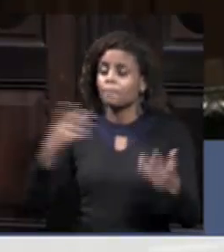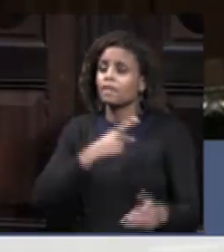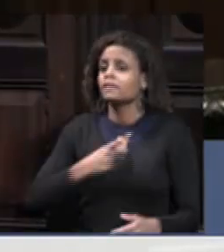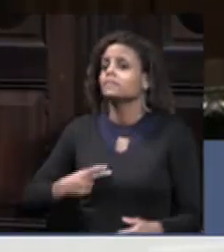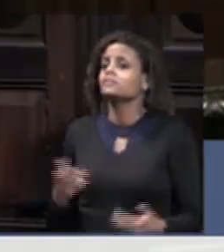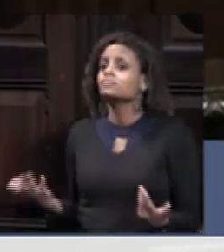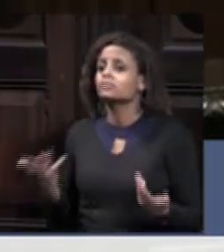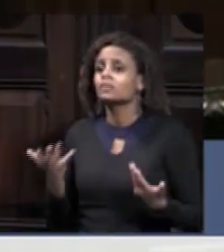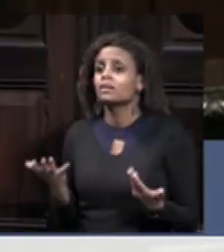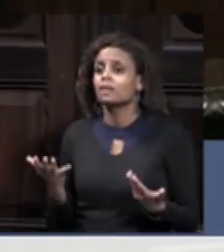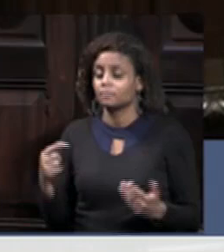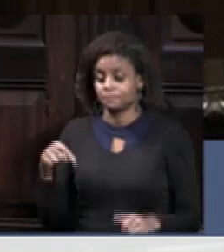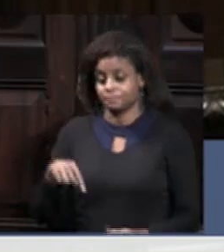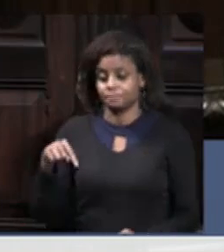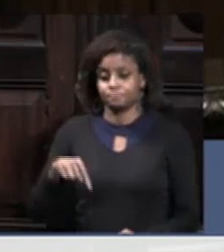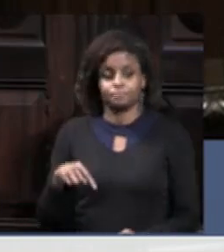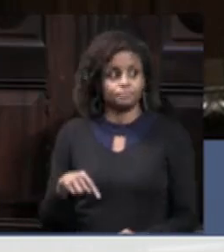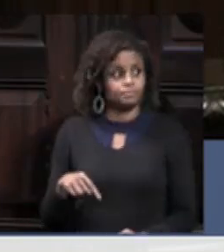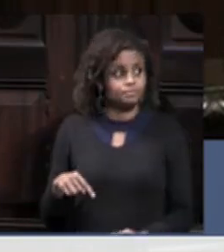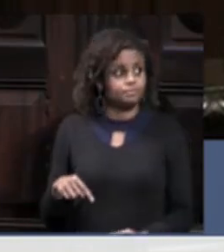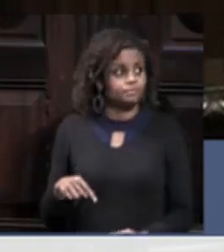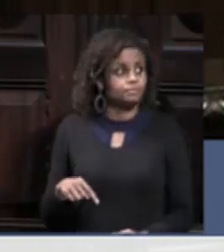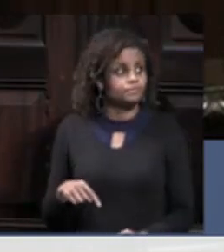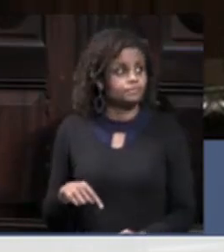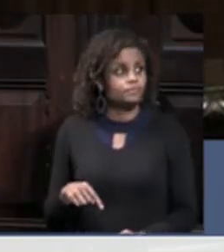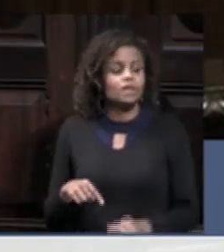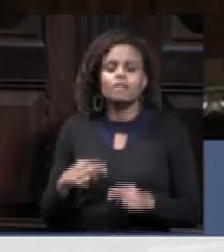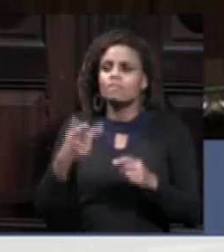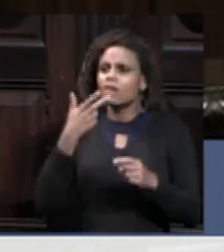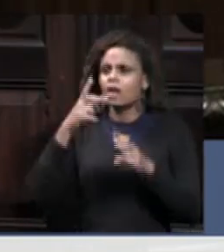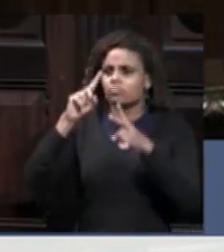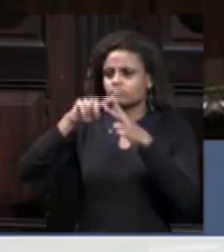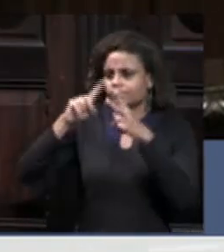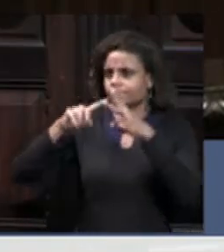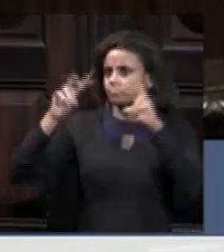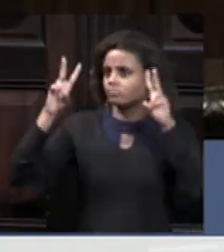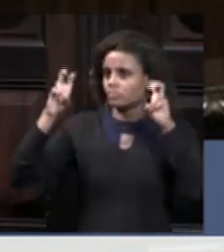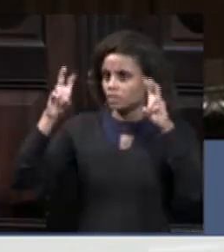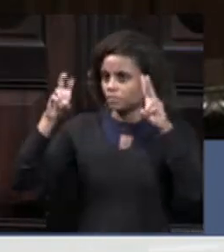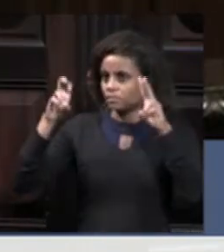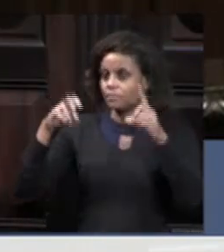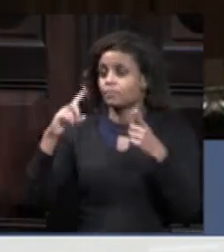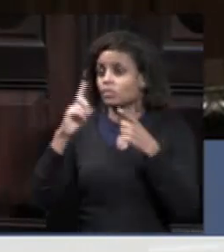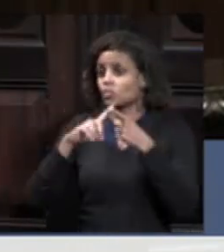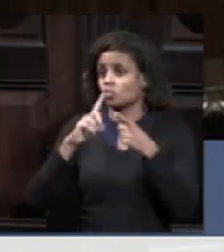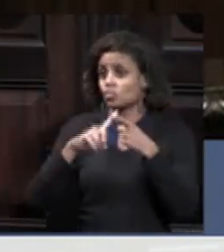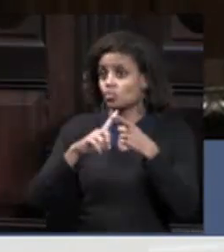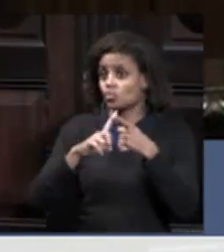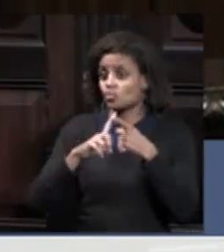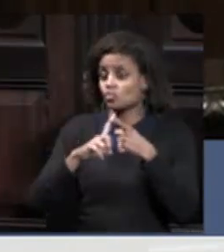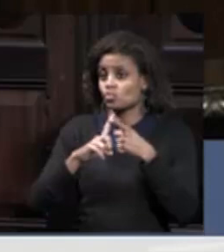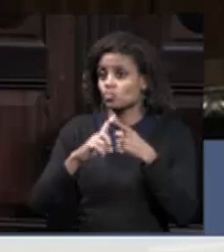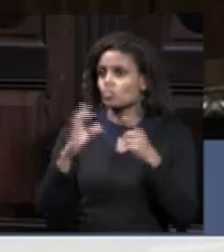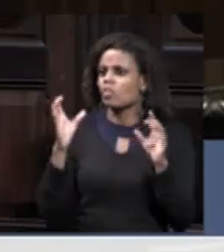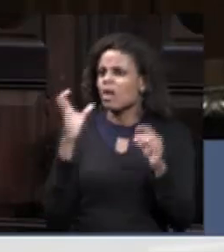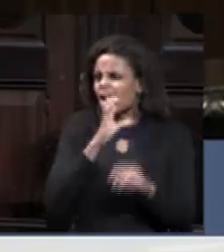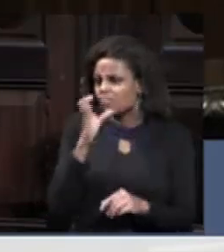aqui fazer menção a dois temas. Primeiro, na forma de uma breve nota,